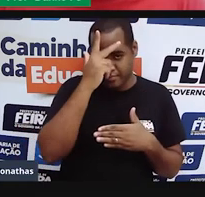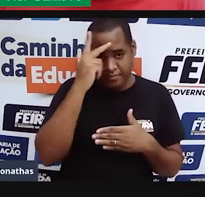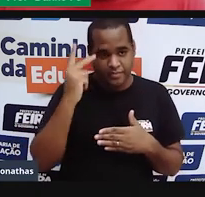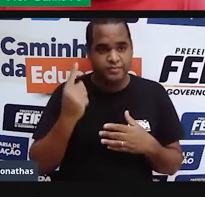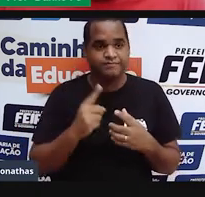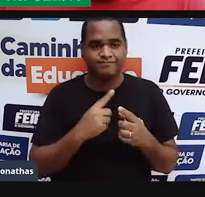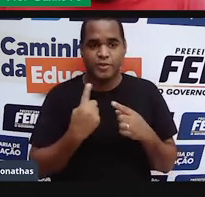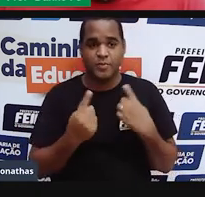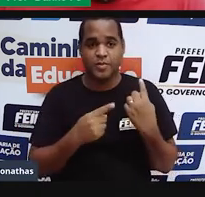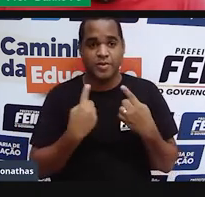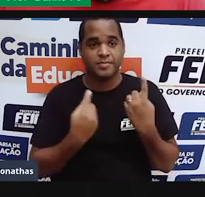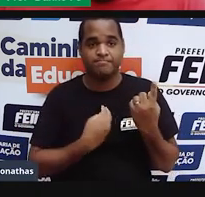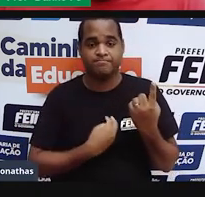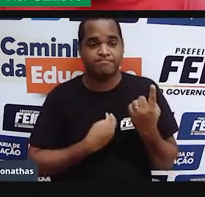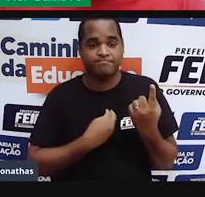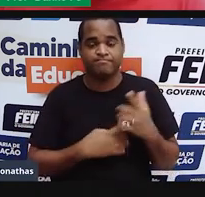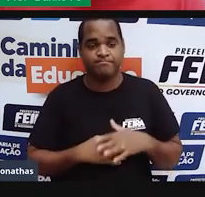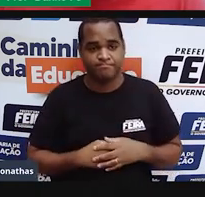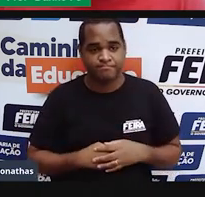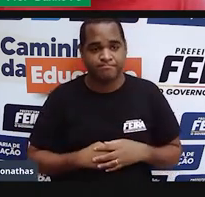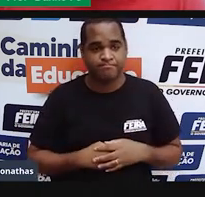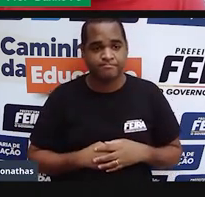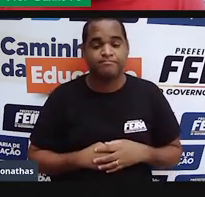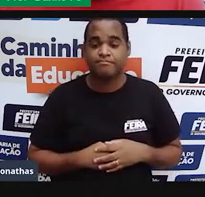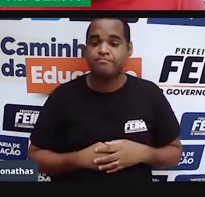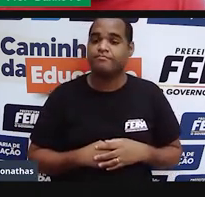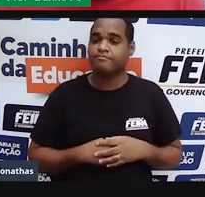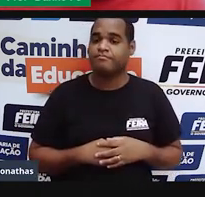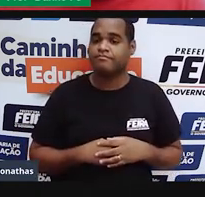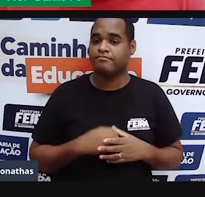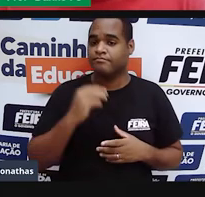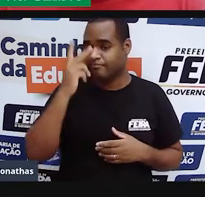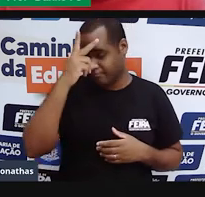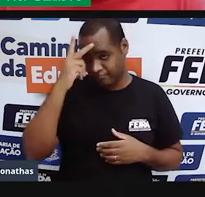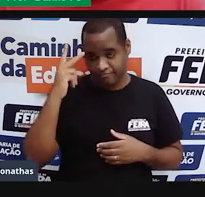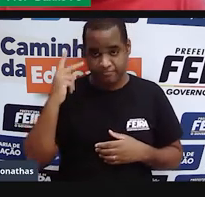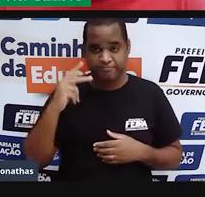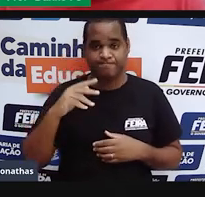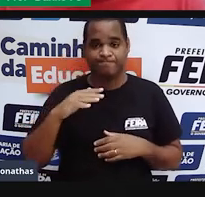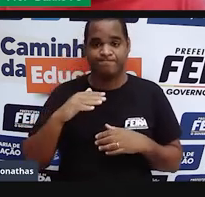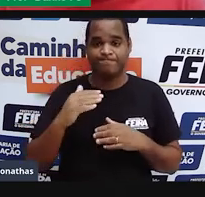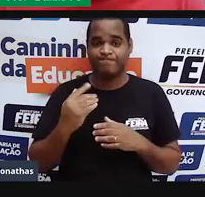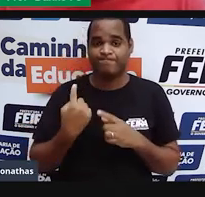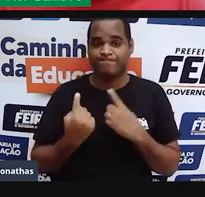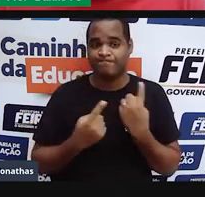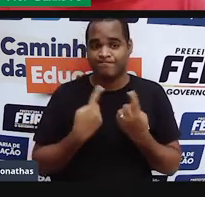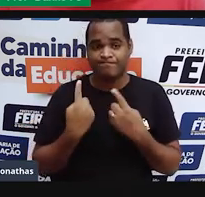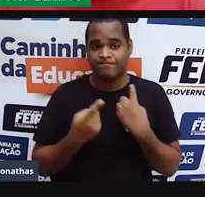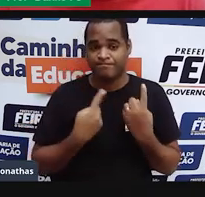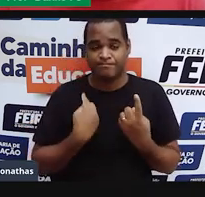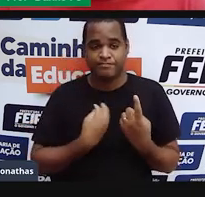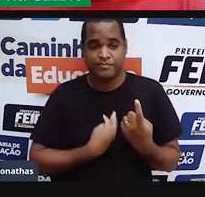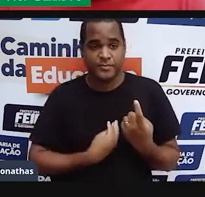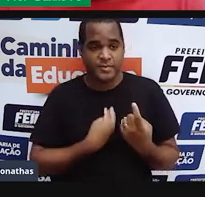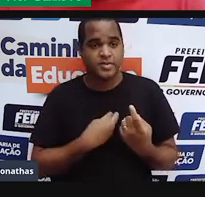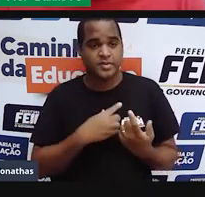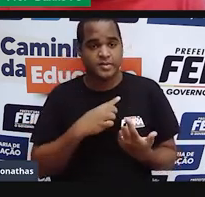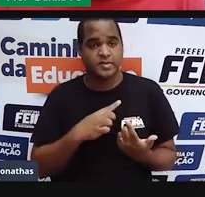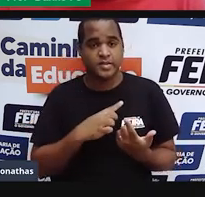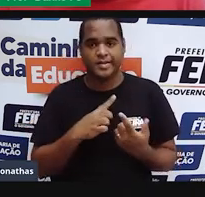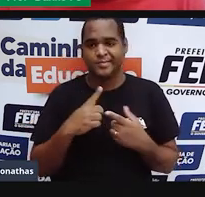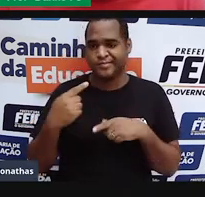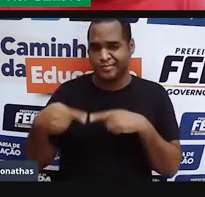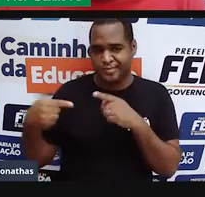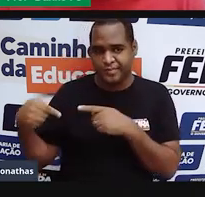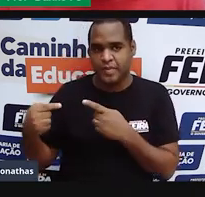genocídio. E esse genocídio acabou também levando à destruição da